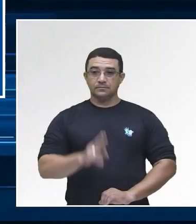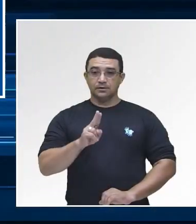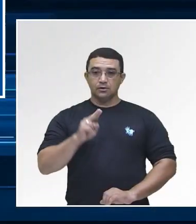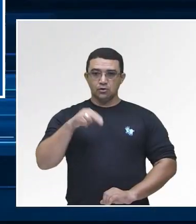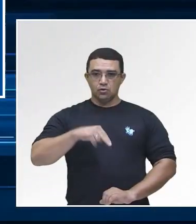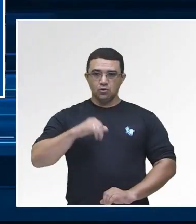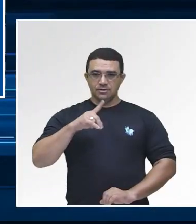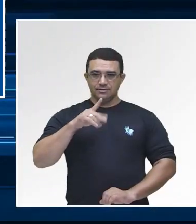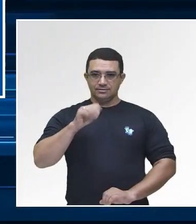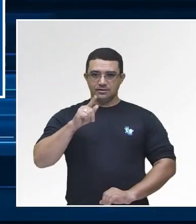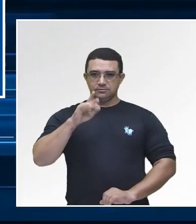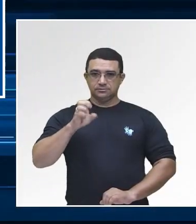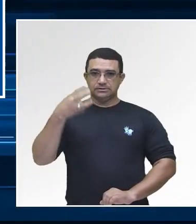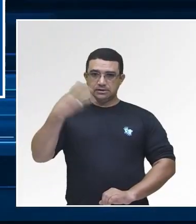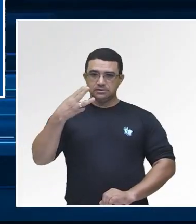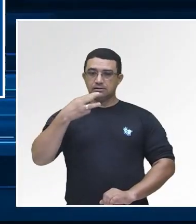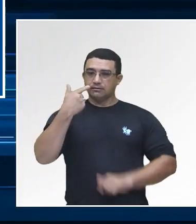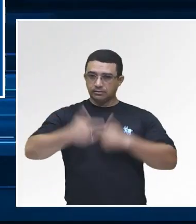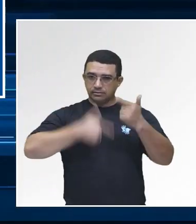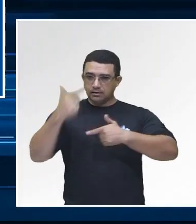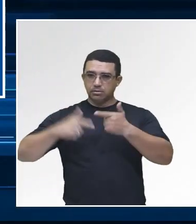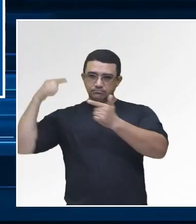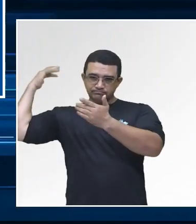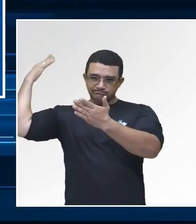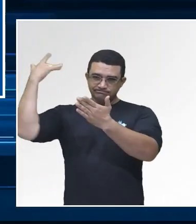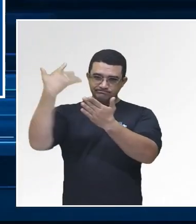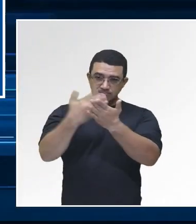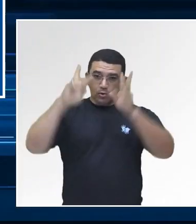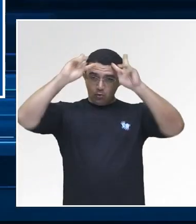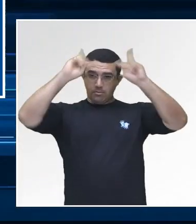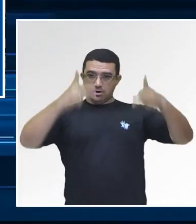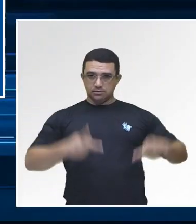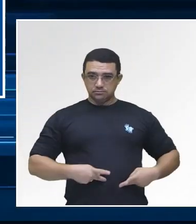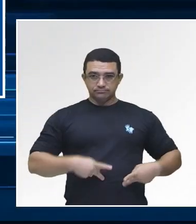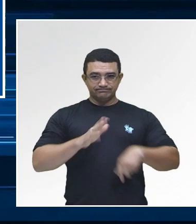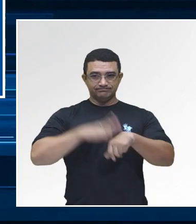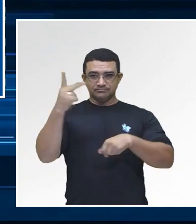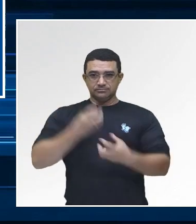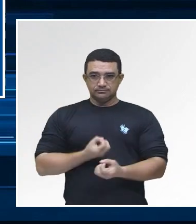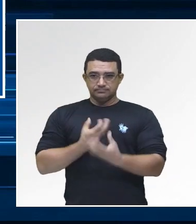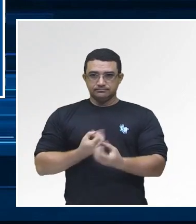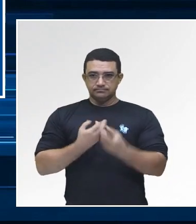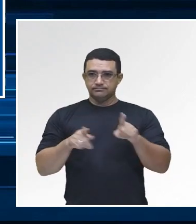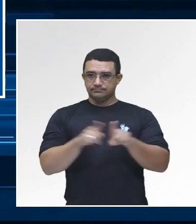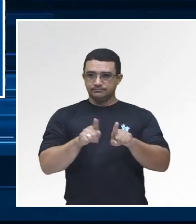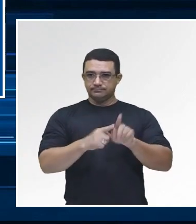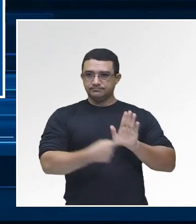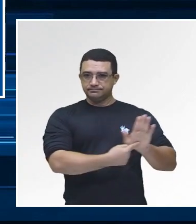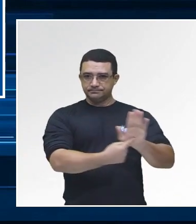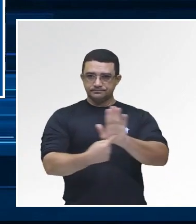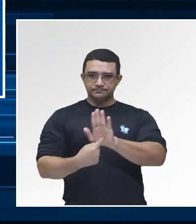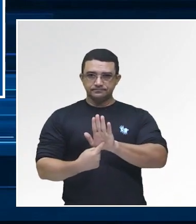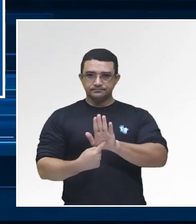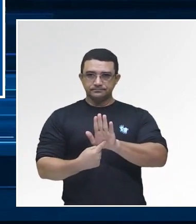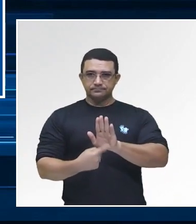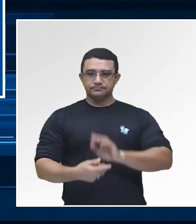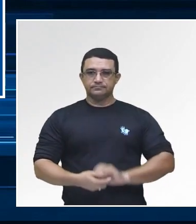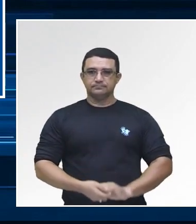Unidade 3. Trabalho. A trajetória humana, suas produções e manifestações.